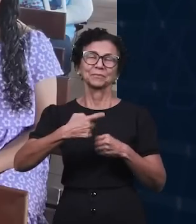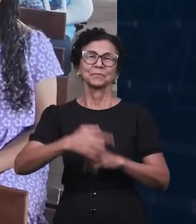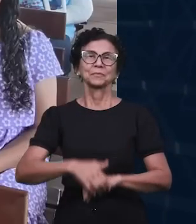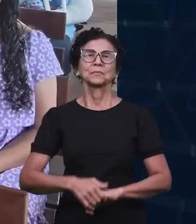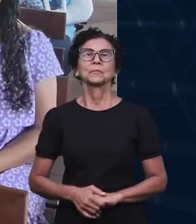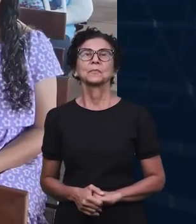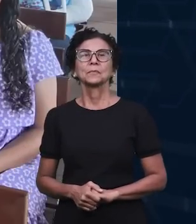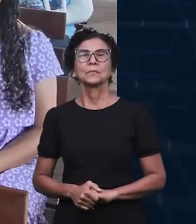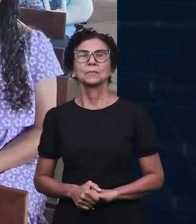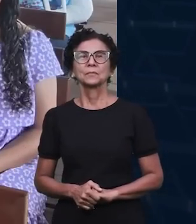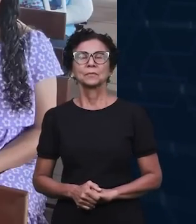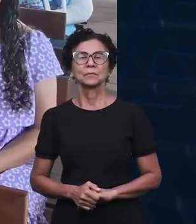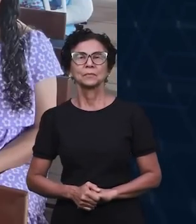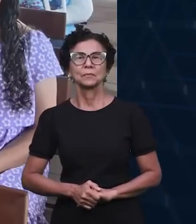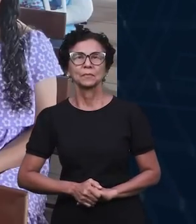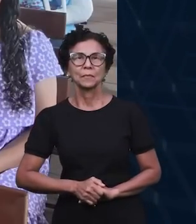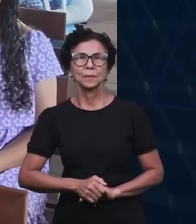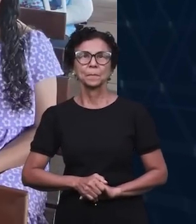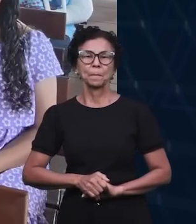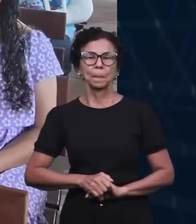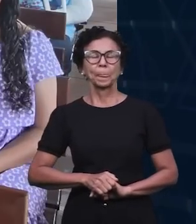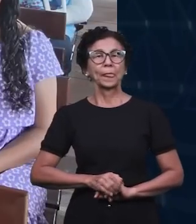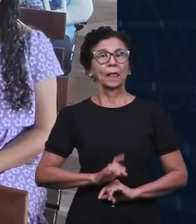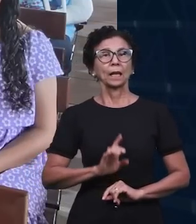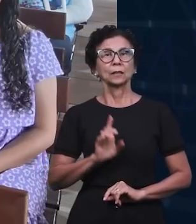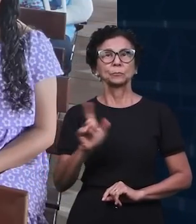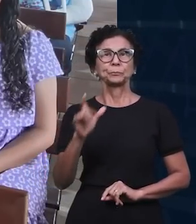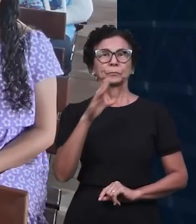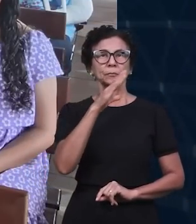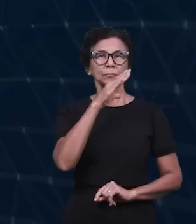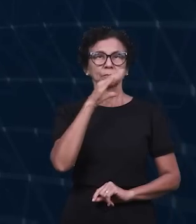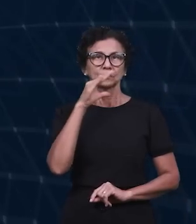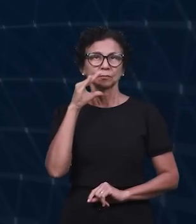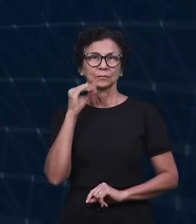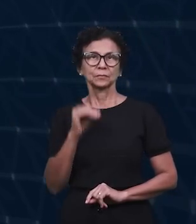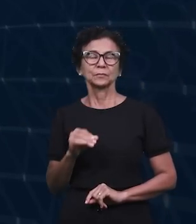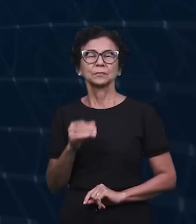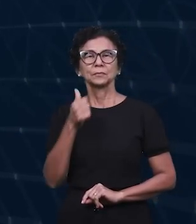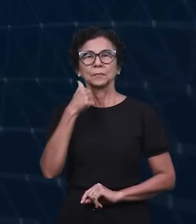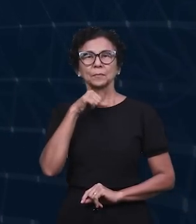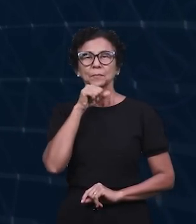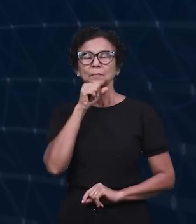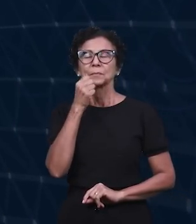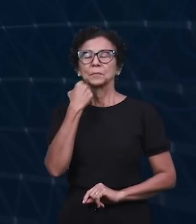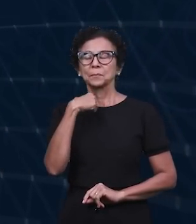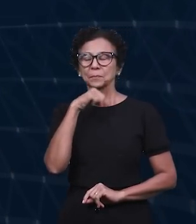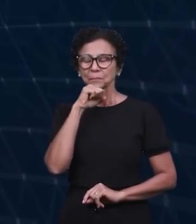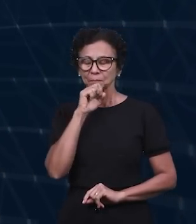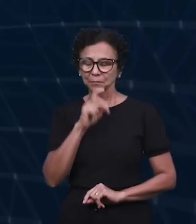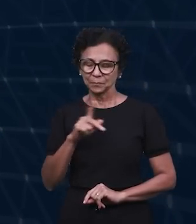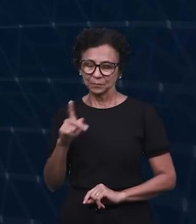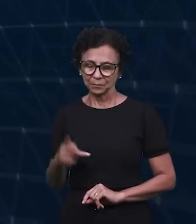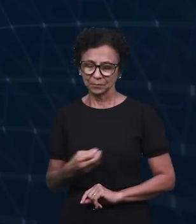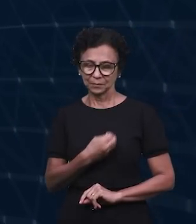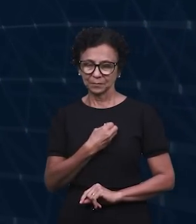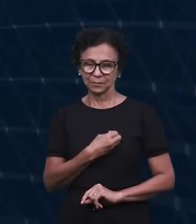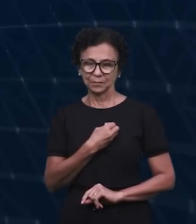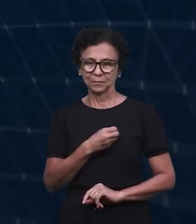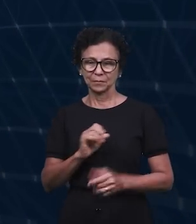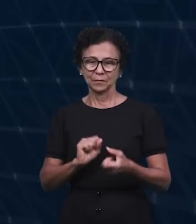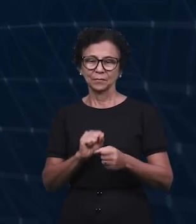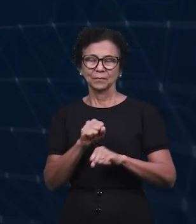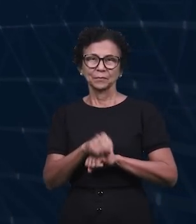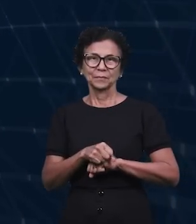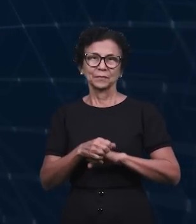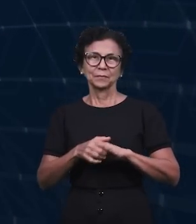para a região de Santos. Por lá, os adolescentes da região, juntamente com os pais e professores, participaram de um mini-seminário. Aulas